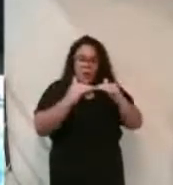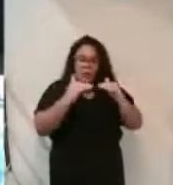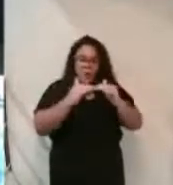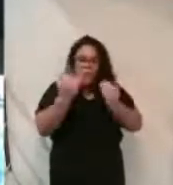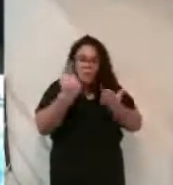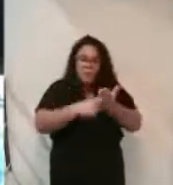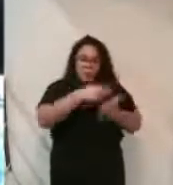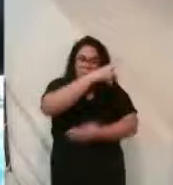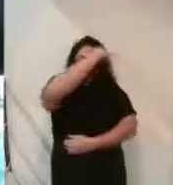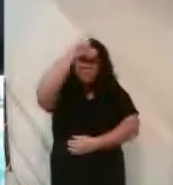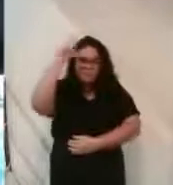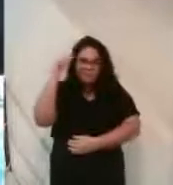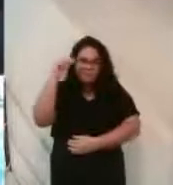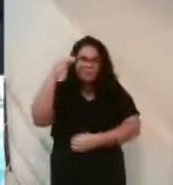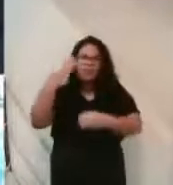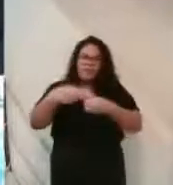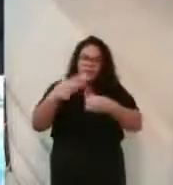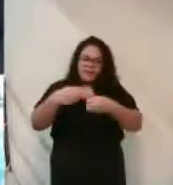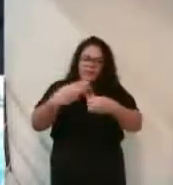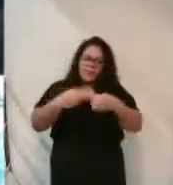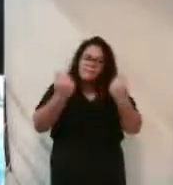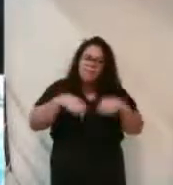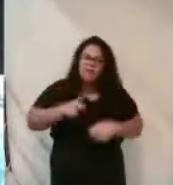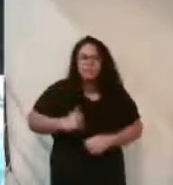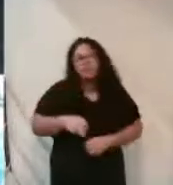poder garantir que ele continuasse funcionando.